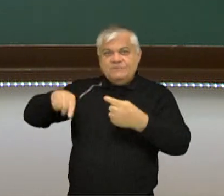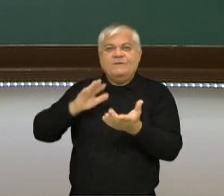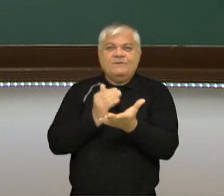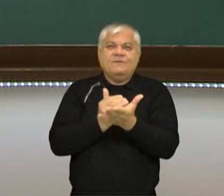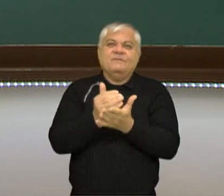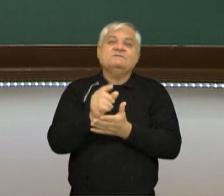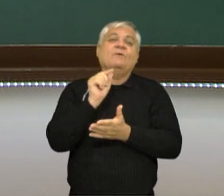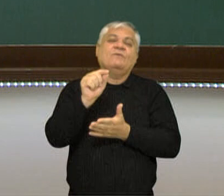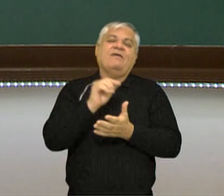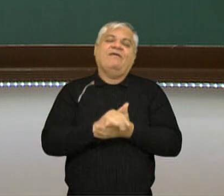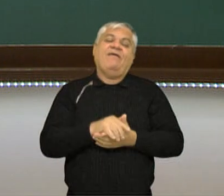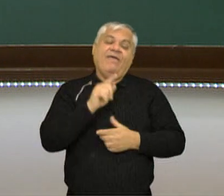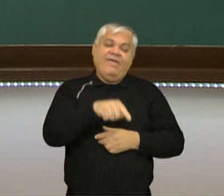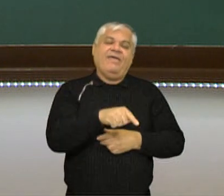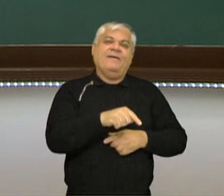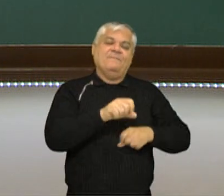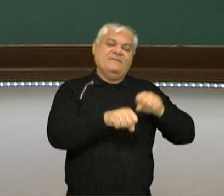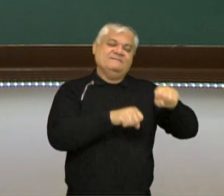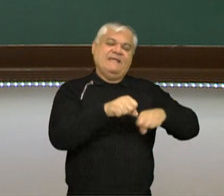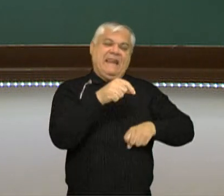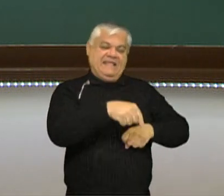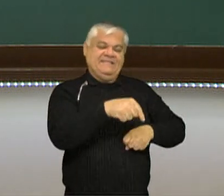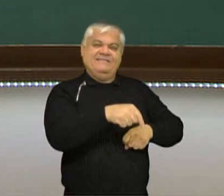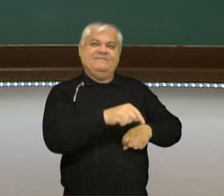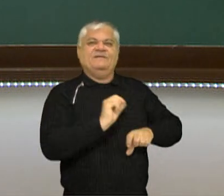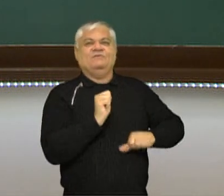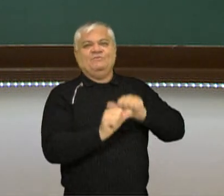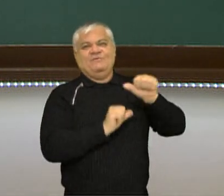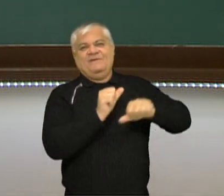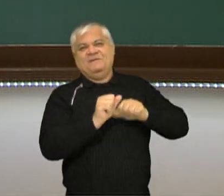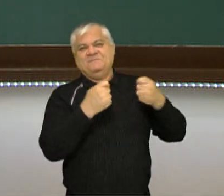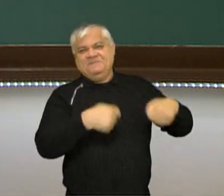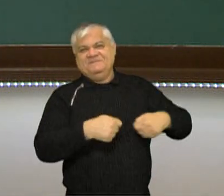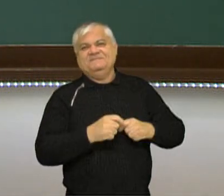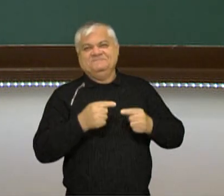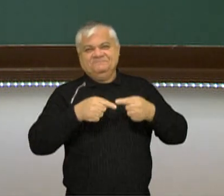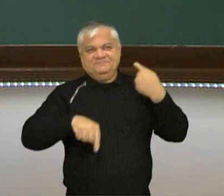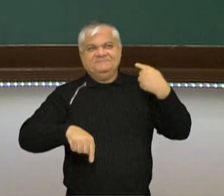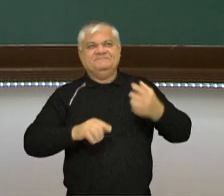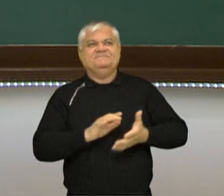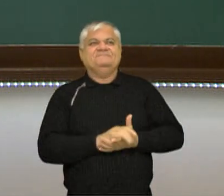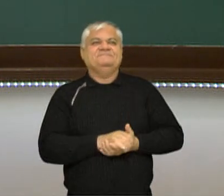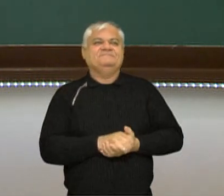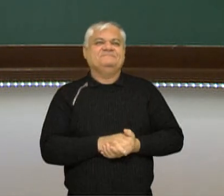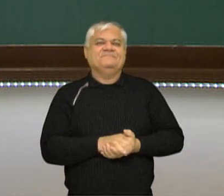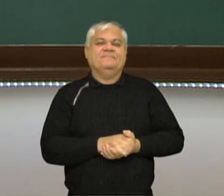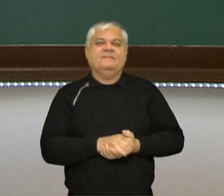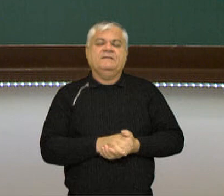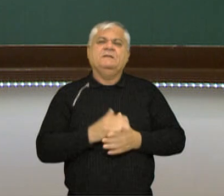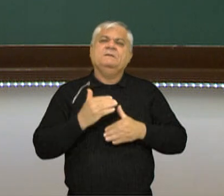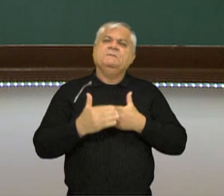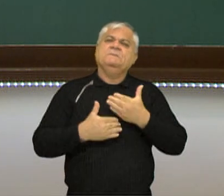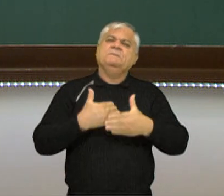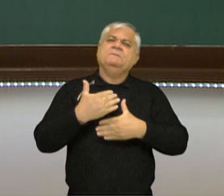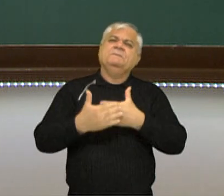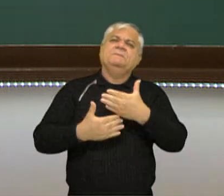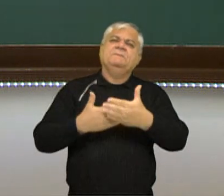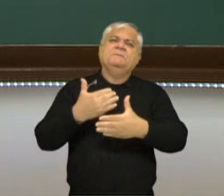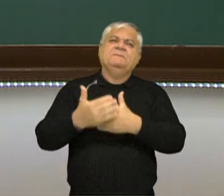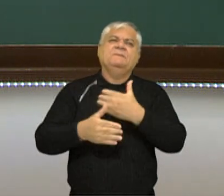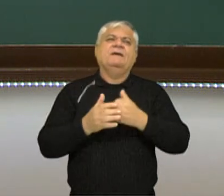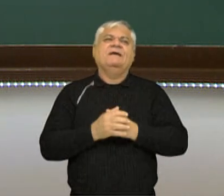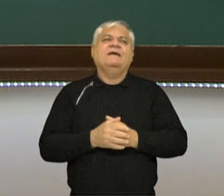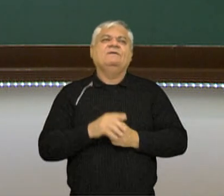inicial foram exatamente as bicicletas, que não deu muito certo. Com o passar dos anos,